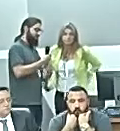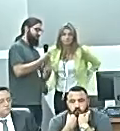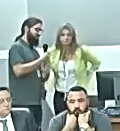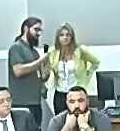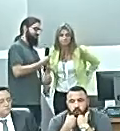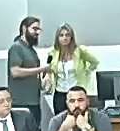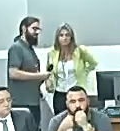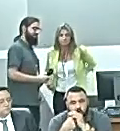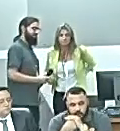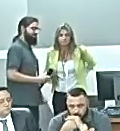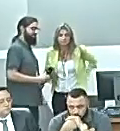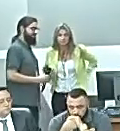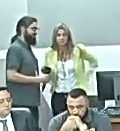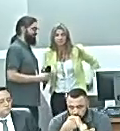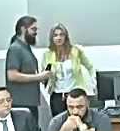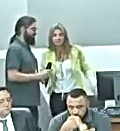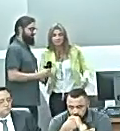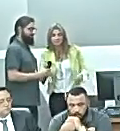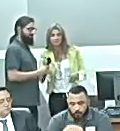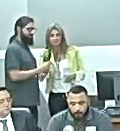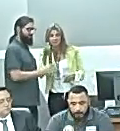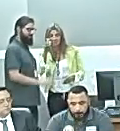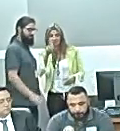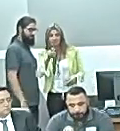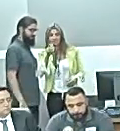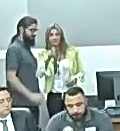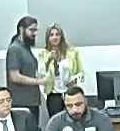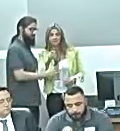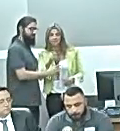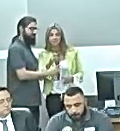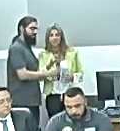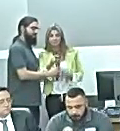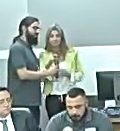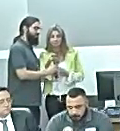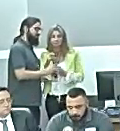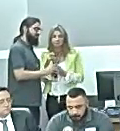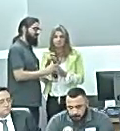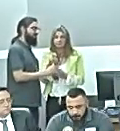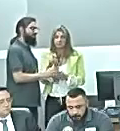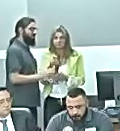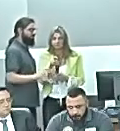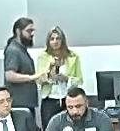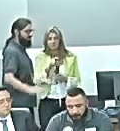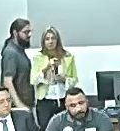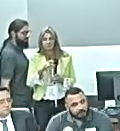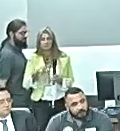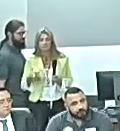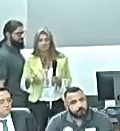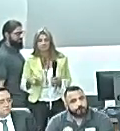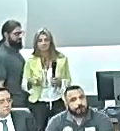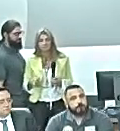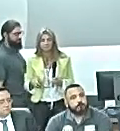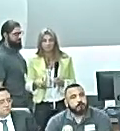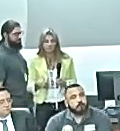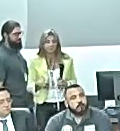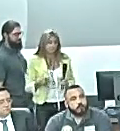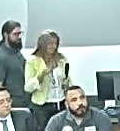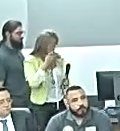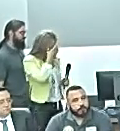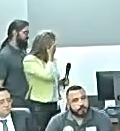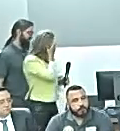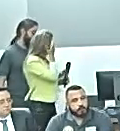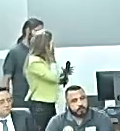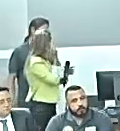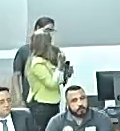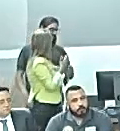melhor pra vocês são vocês que definem o que é melhor pra vocês então essa lei orgânica só vai ter valor se ela